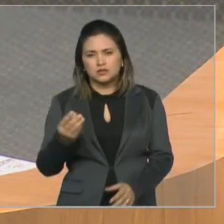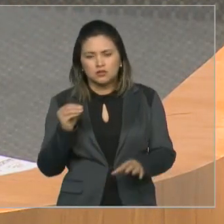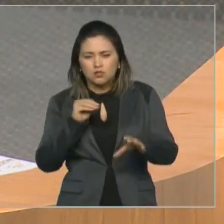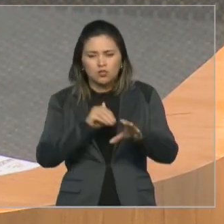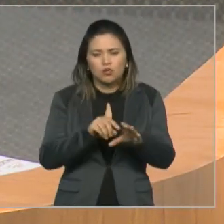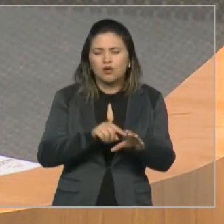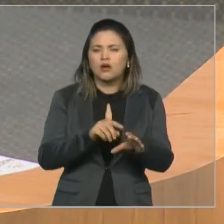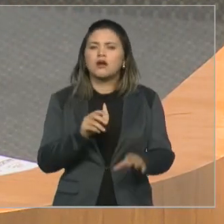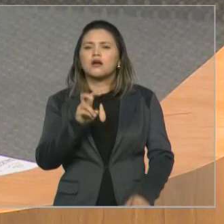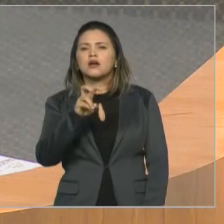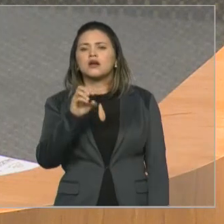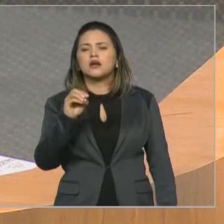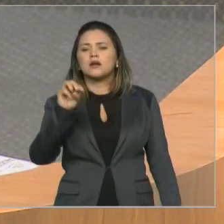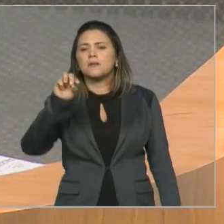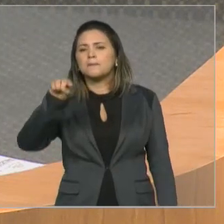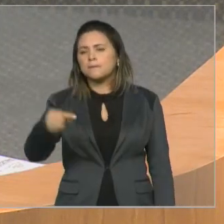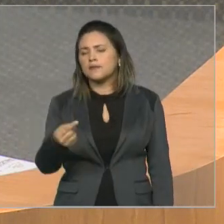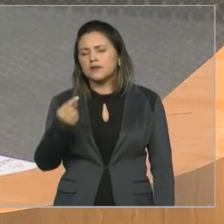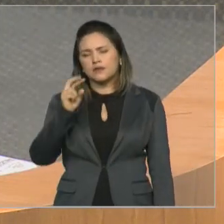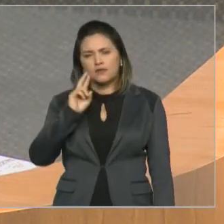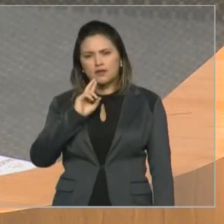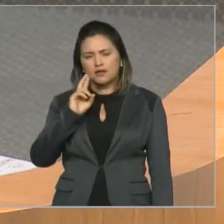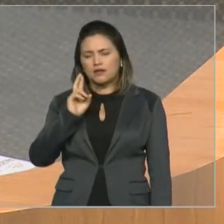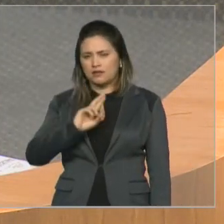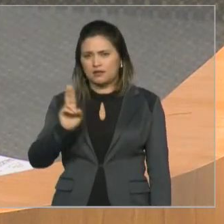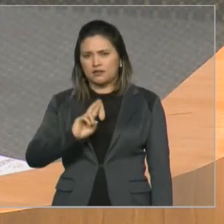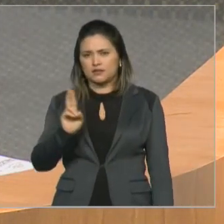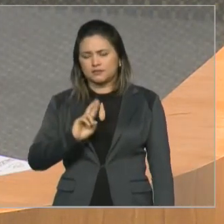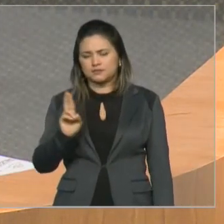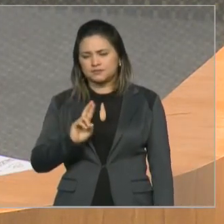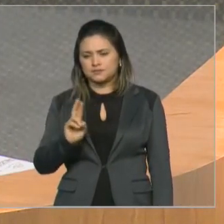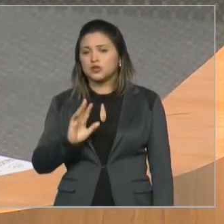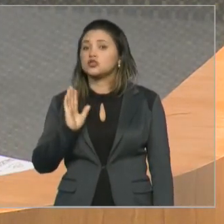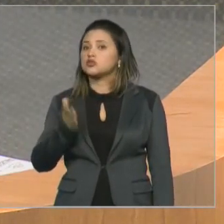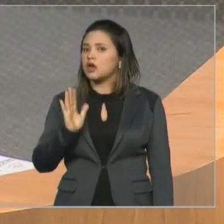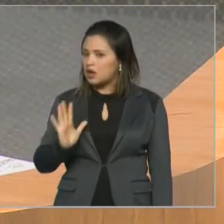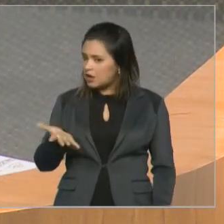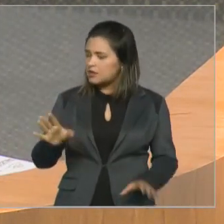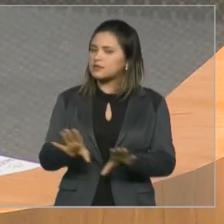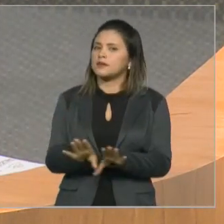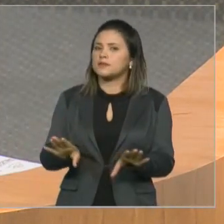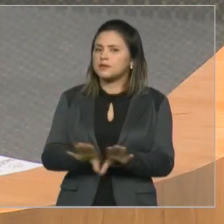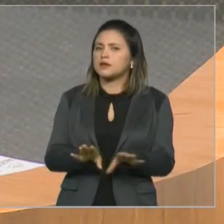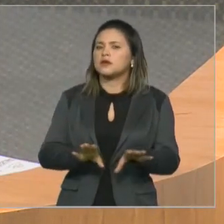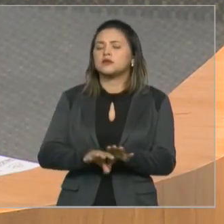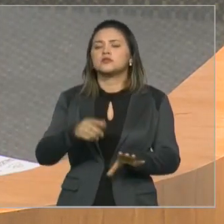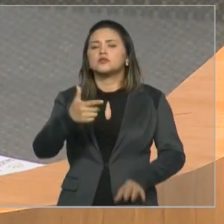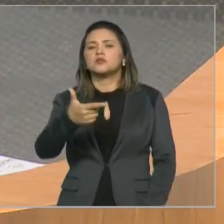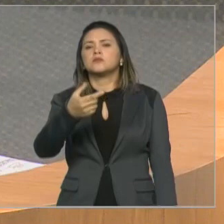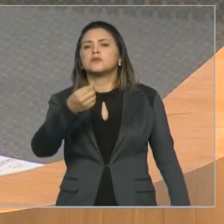E assim já foi feito também pela gestão pública municipal que nós denunciamos aqui de 2015 para 2016.